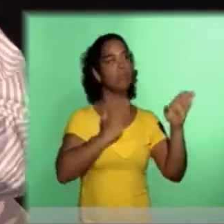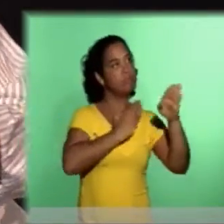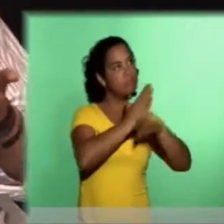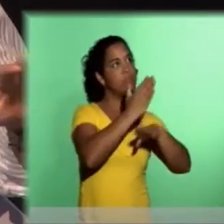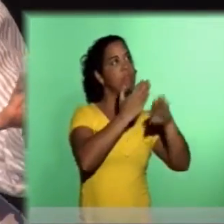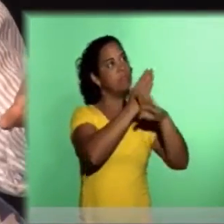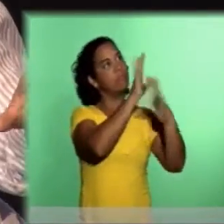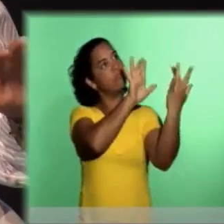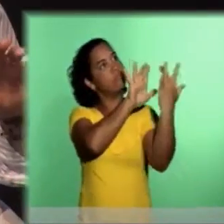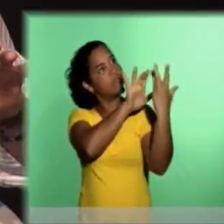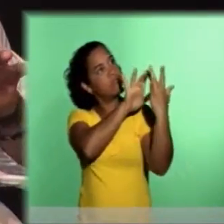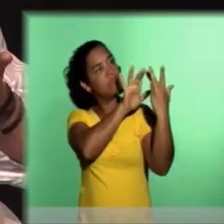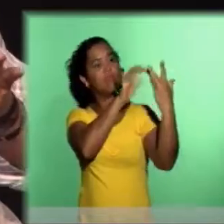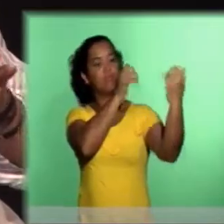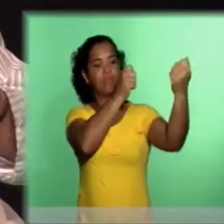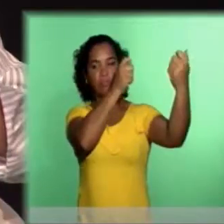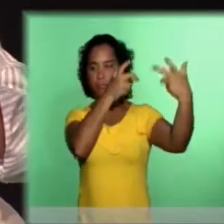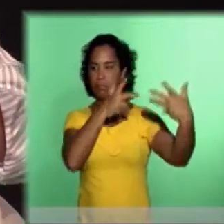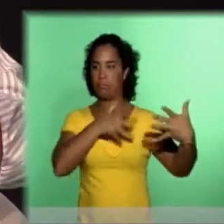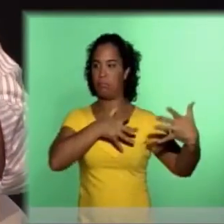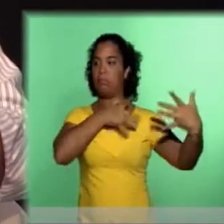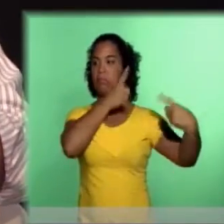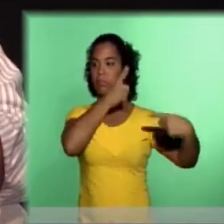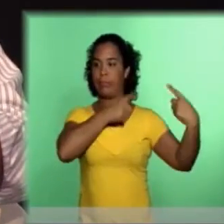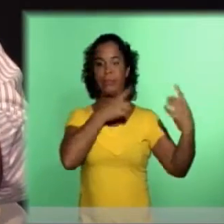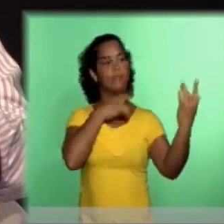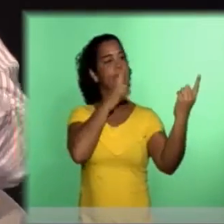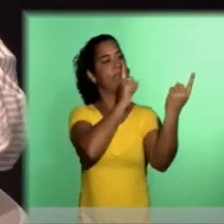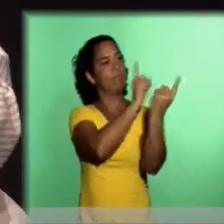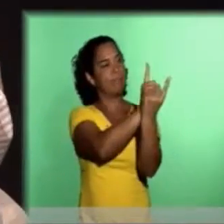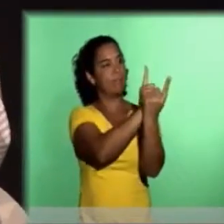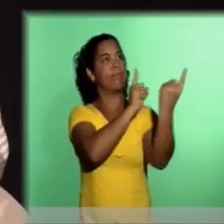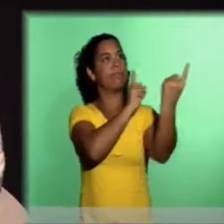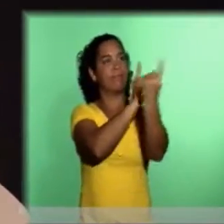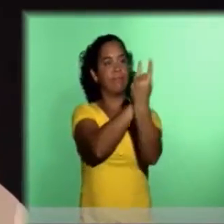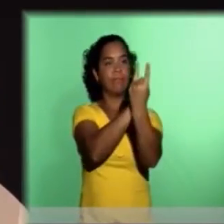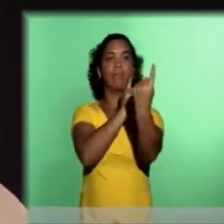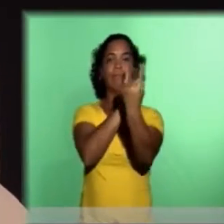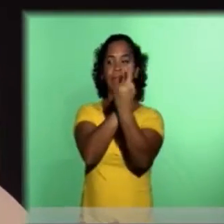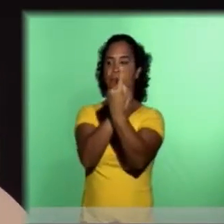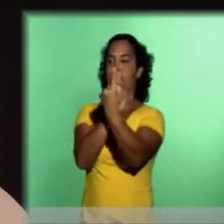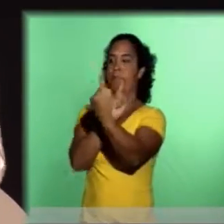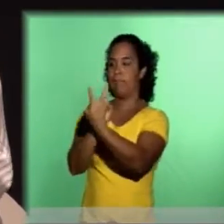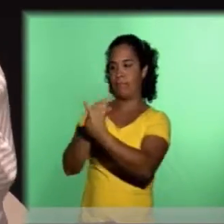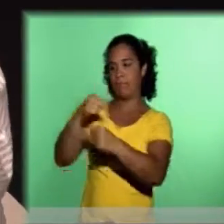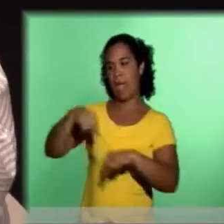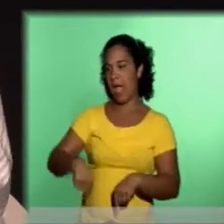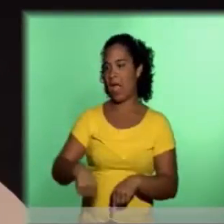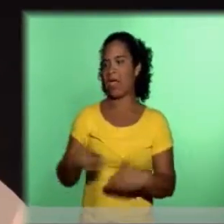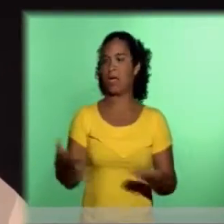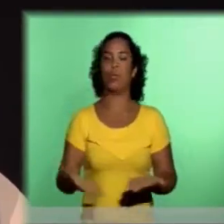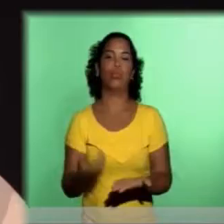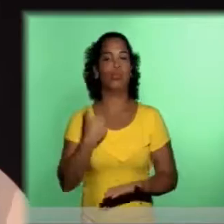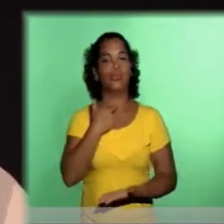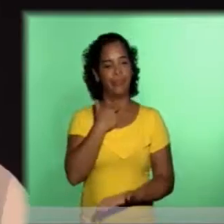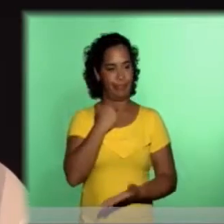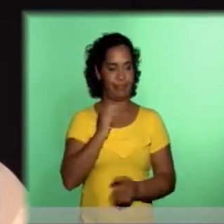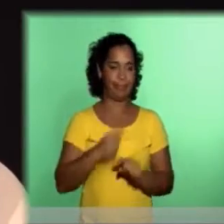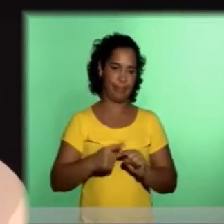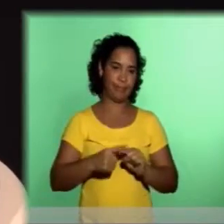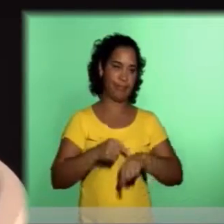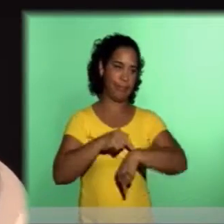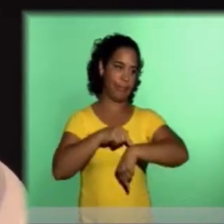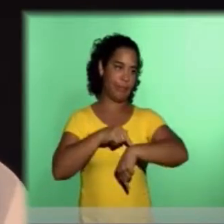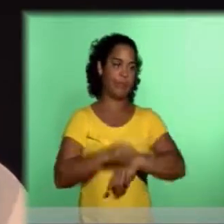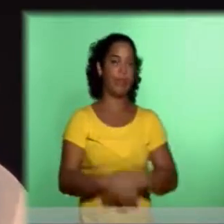E com isso, os esclarecimentos serão feitos individualmente. e não de forma coletiva. Mas, dessa forma,